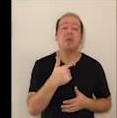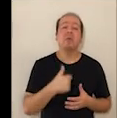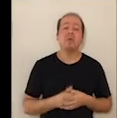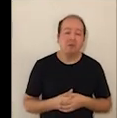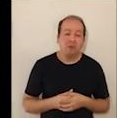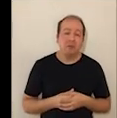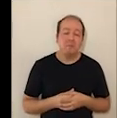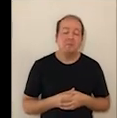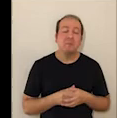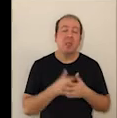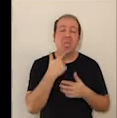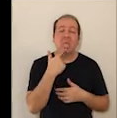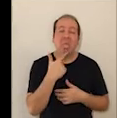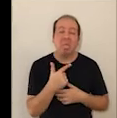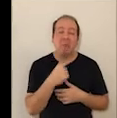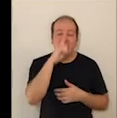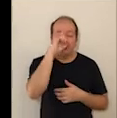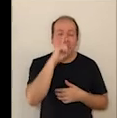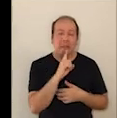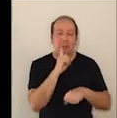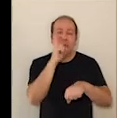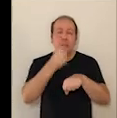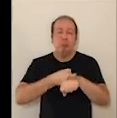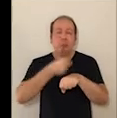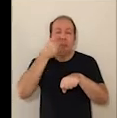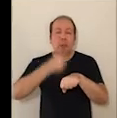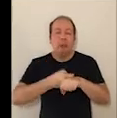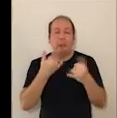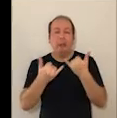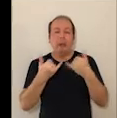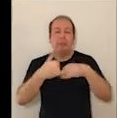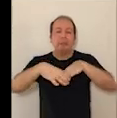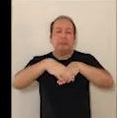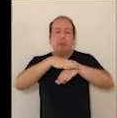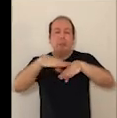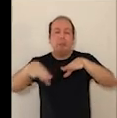língua? Espessa, amarela e dura como sola de sapato.